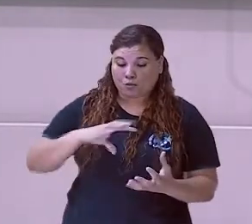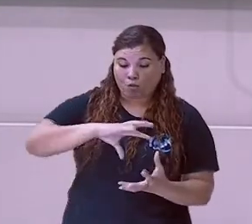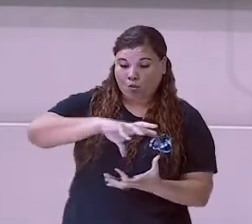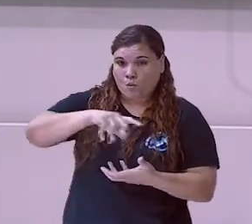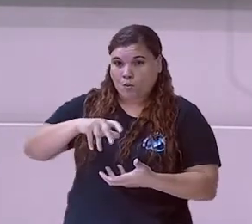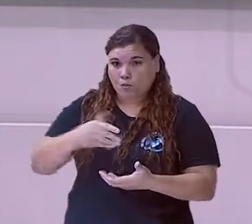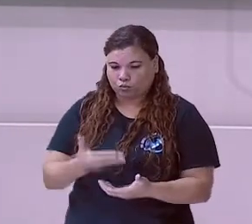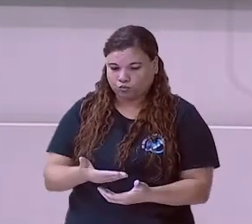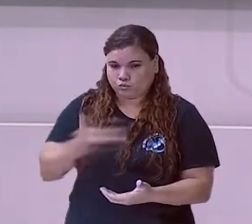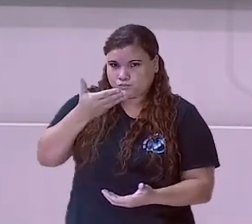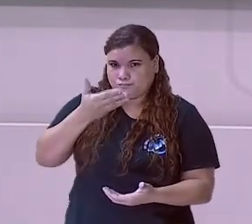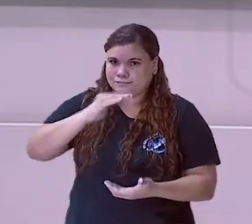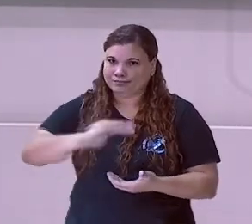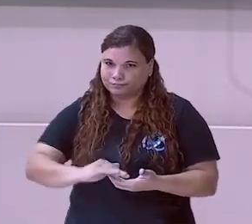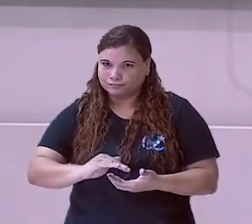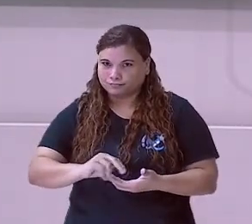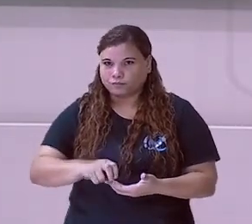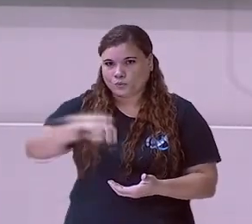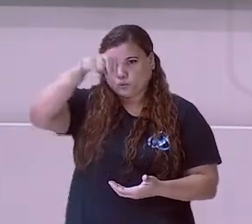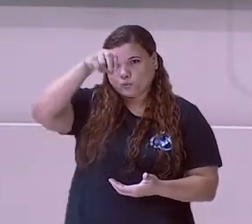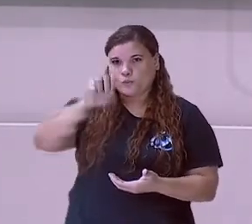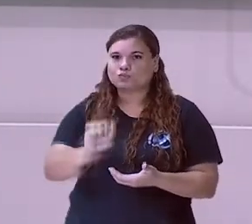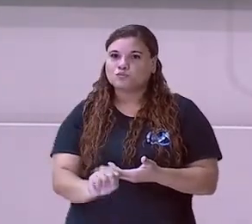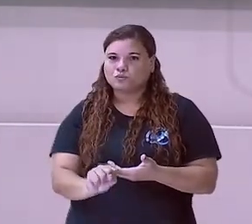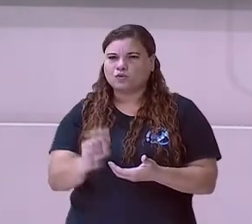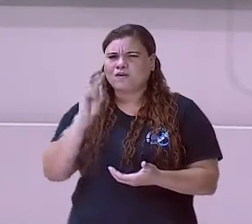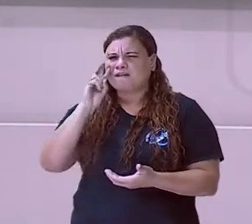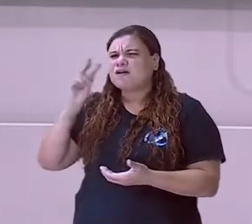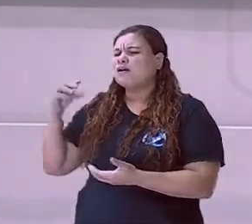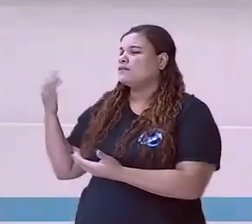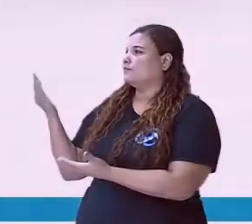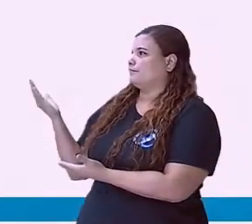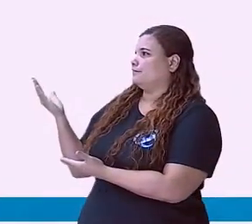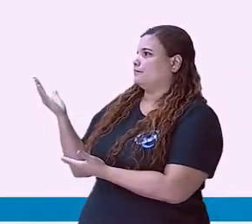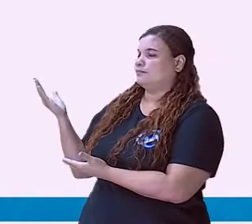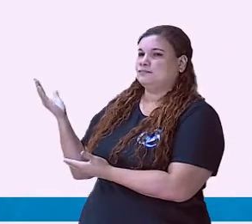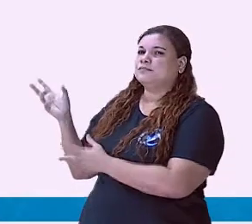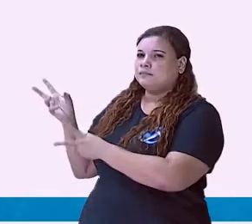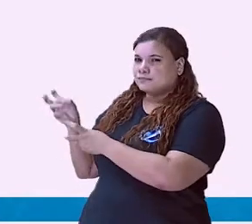um quê aí nisso aí. Olha esse mapa direitinho.